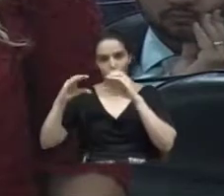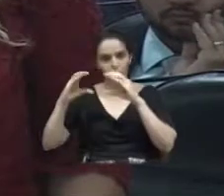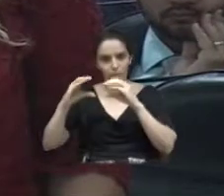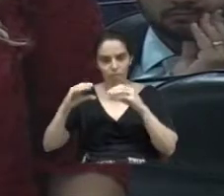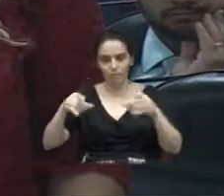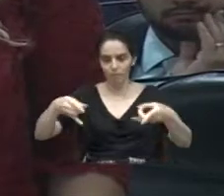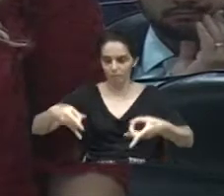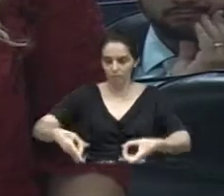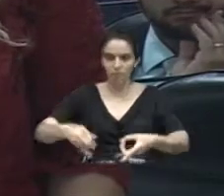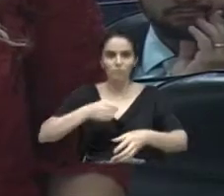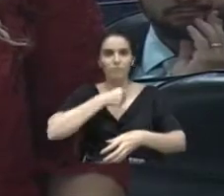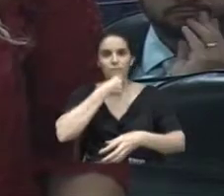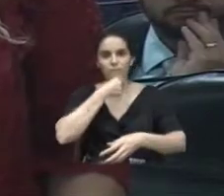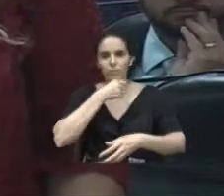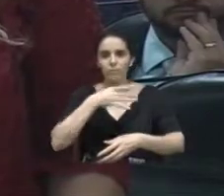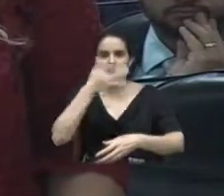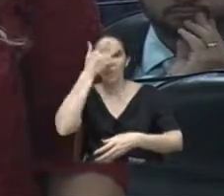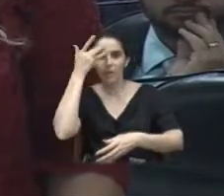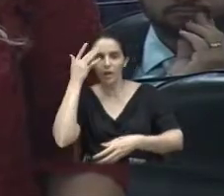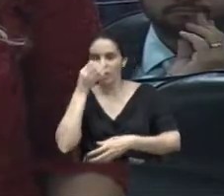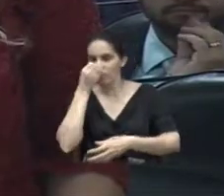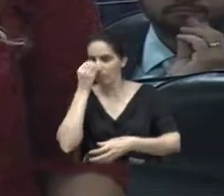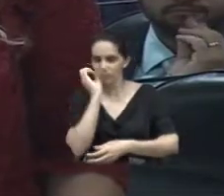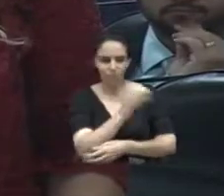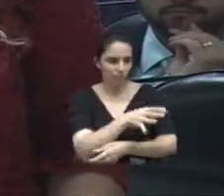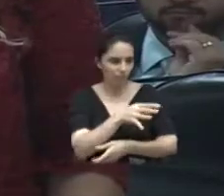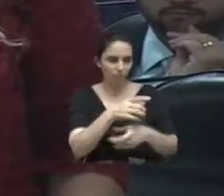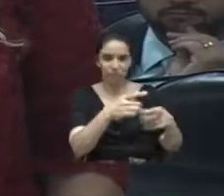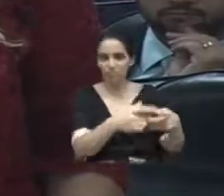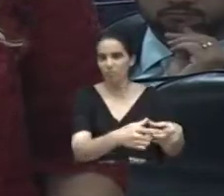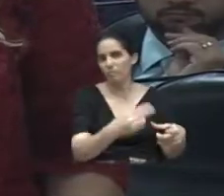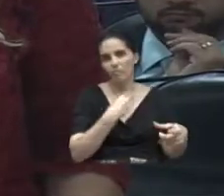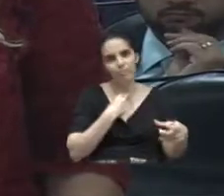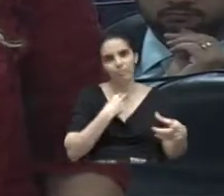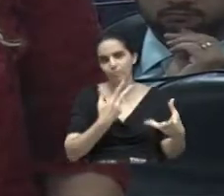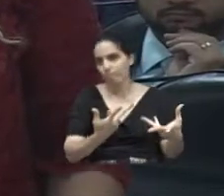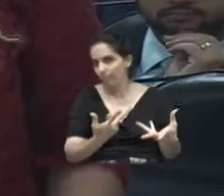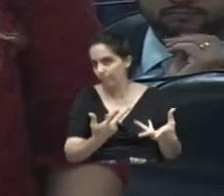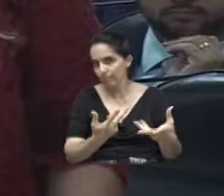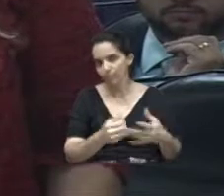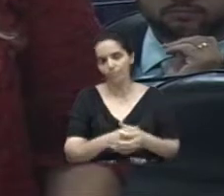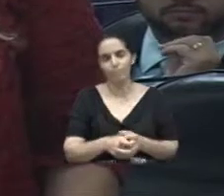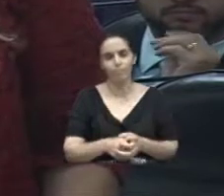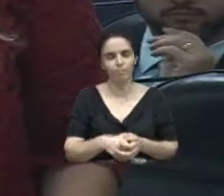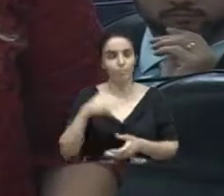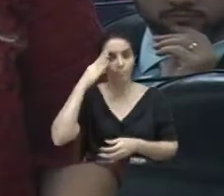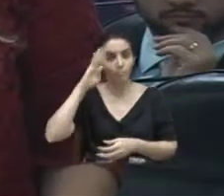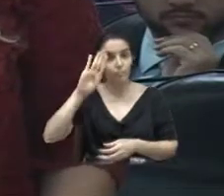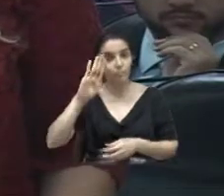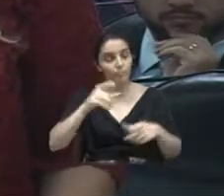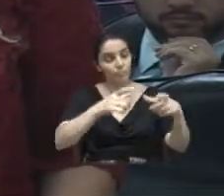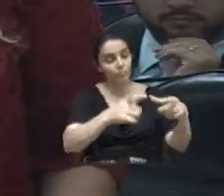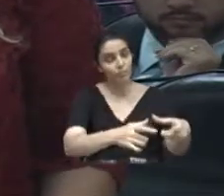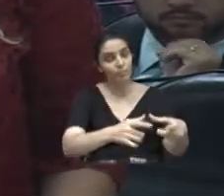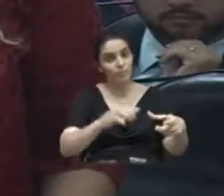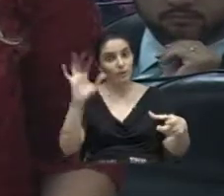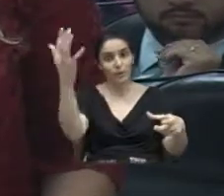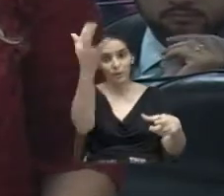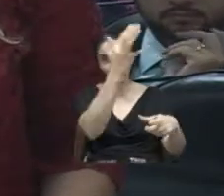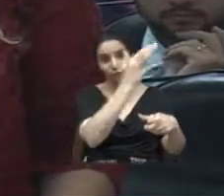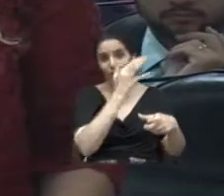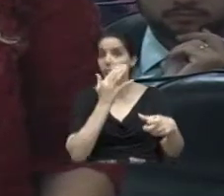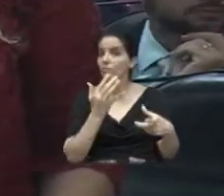pessoa acaba jogando no lugar que não pode, geralmente em área verde, porque a equipe demora muito para